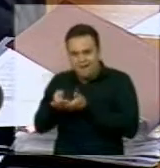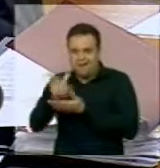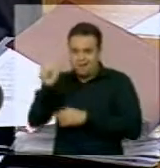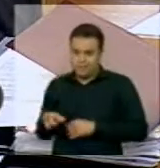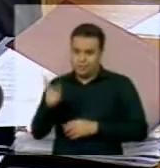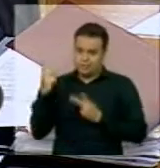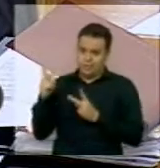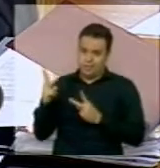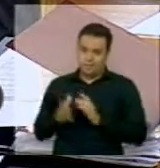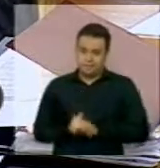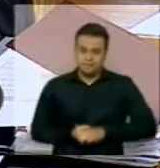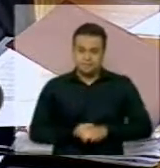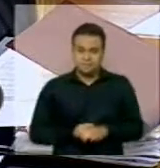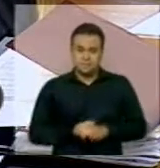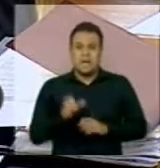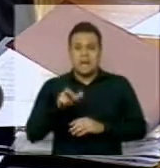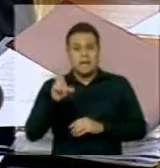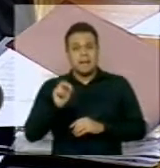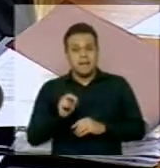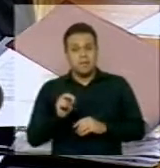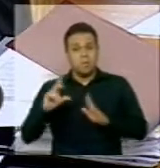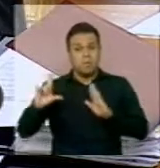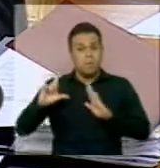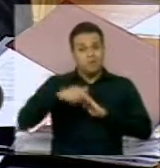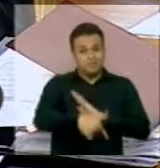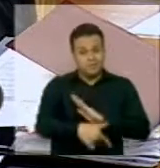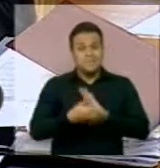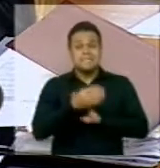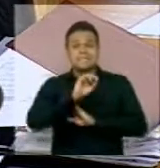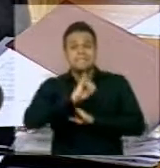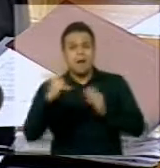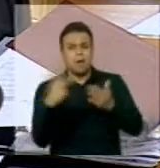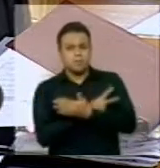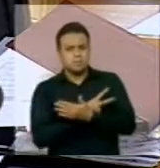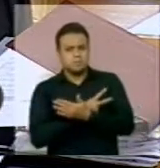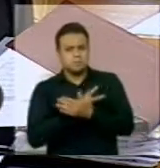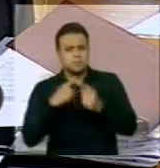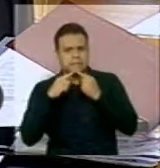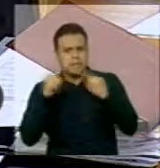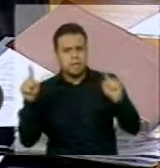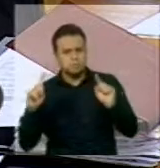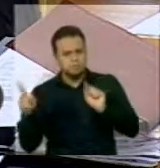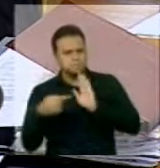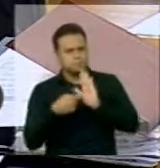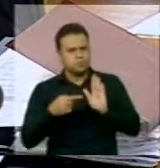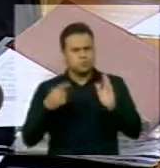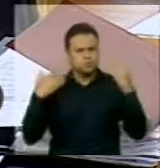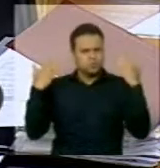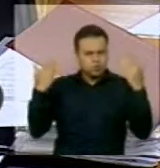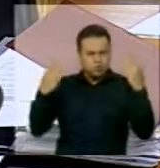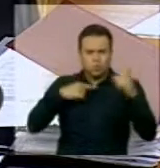E, obviamente, posteriormente, se surgir algo, aí se utilizar de todos os